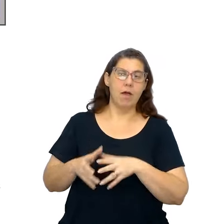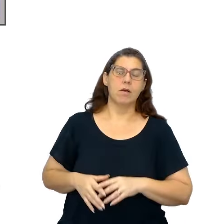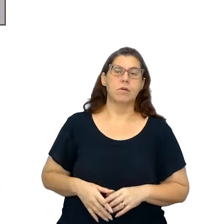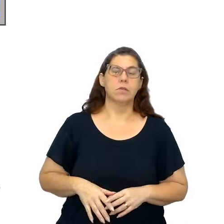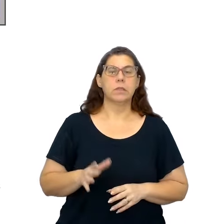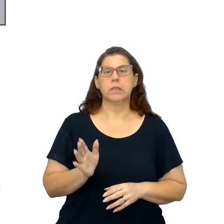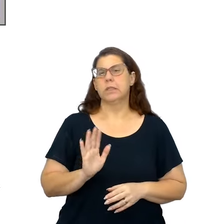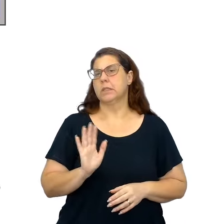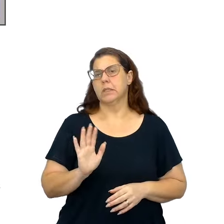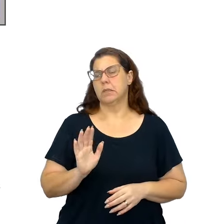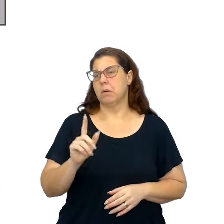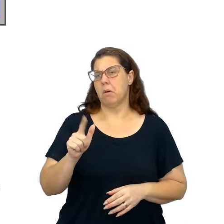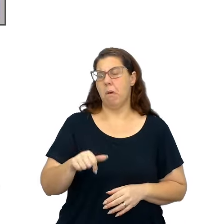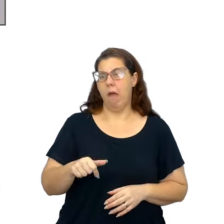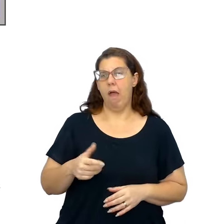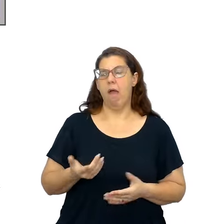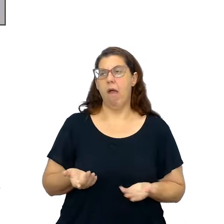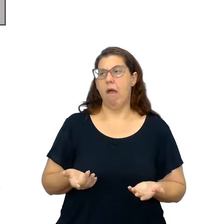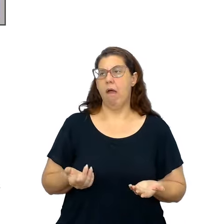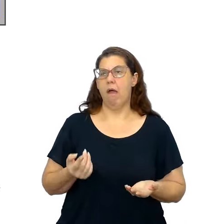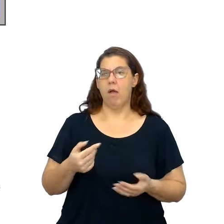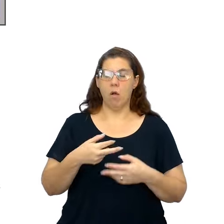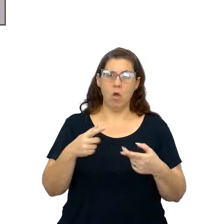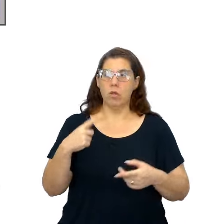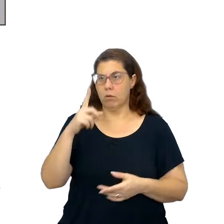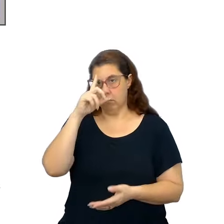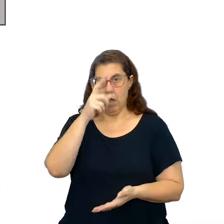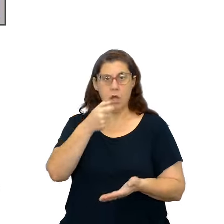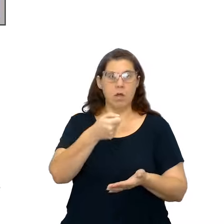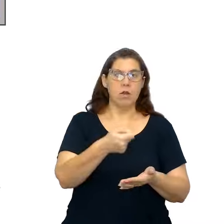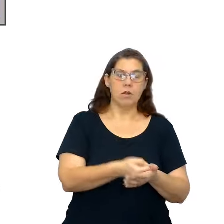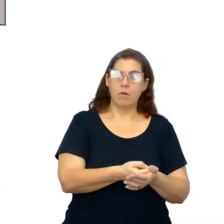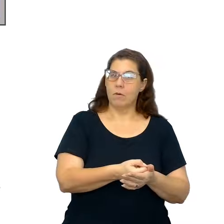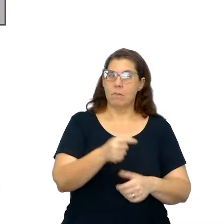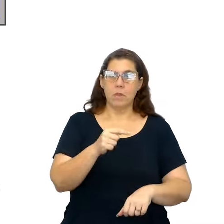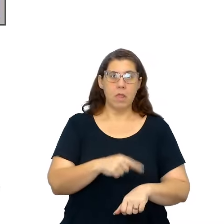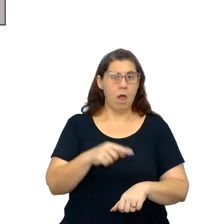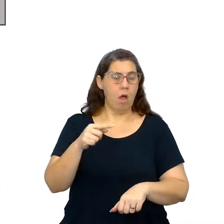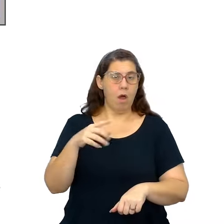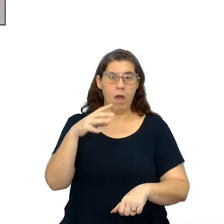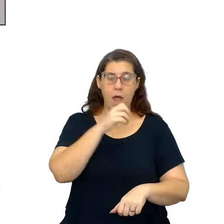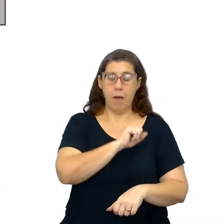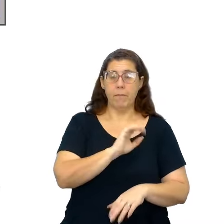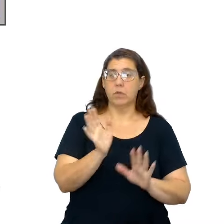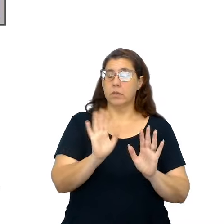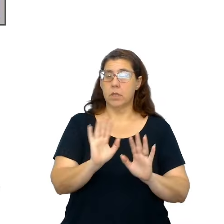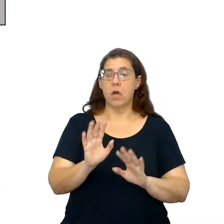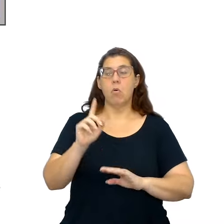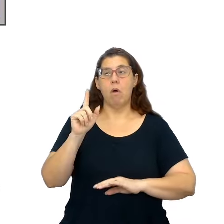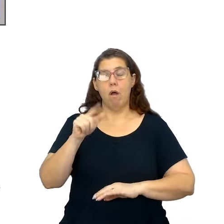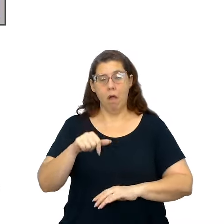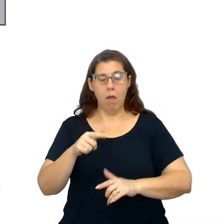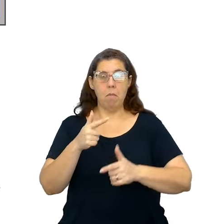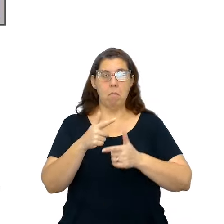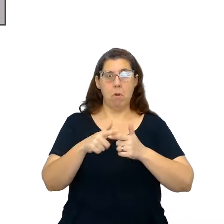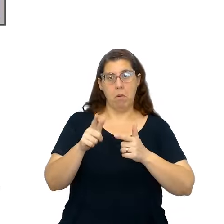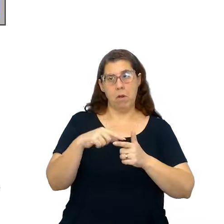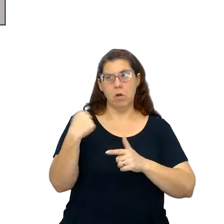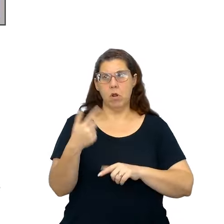são situações em que nós resolvemos automaticamente, não. São situações em que